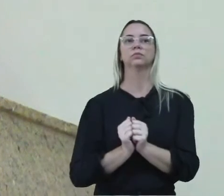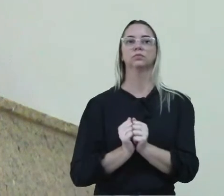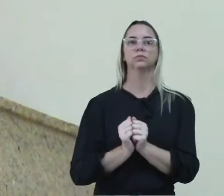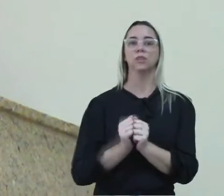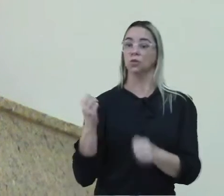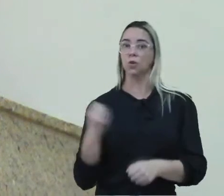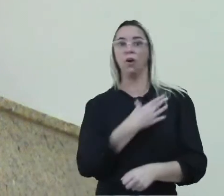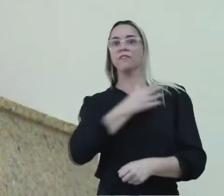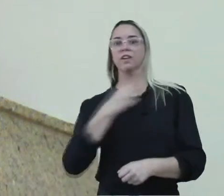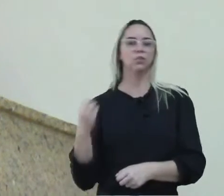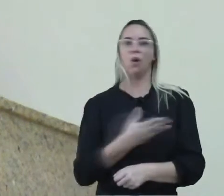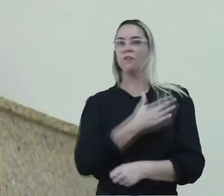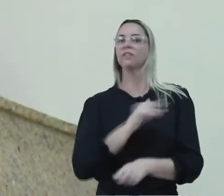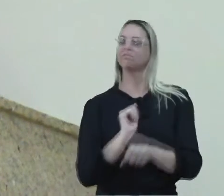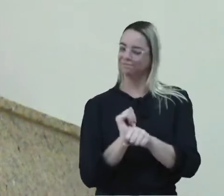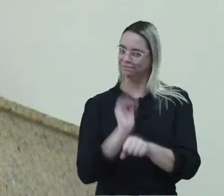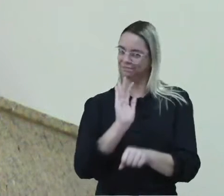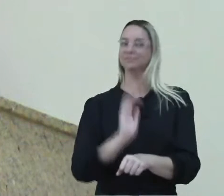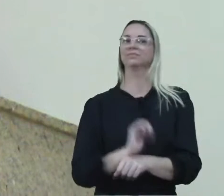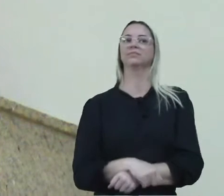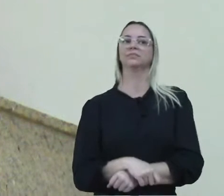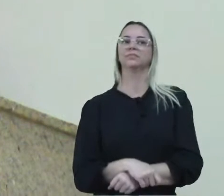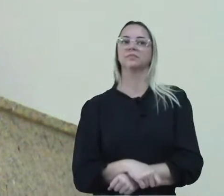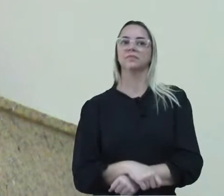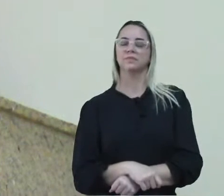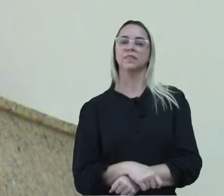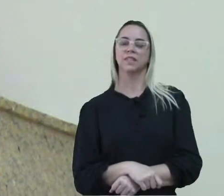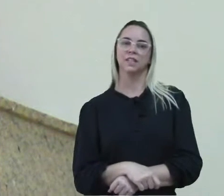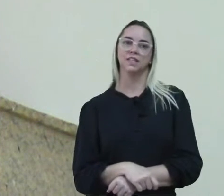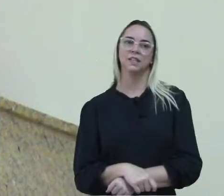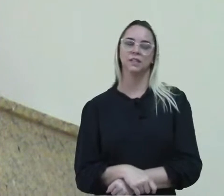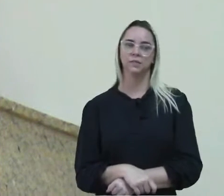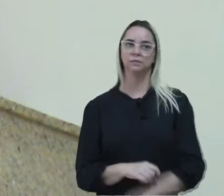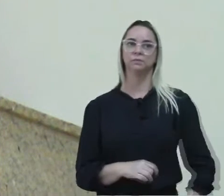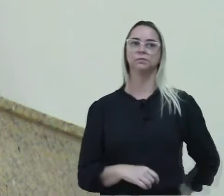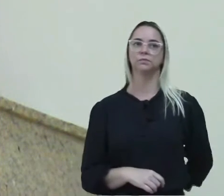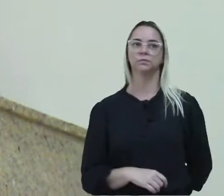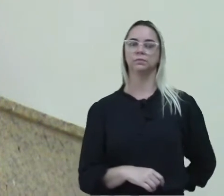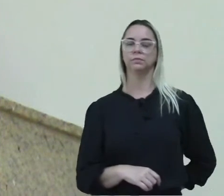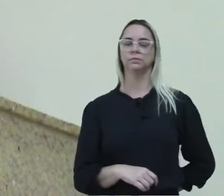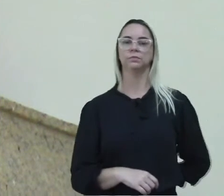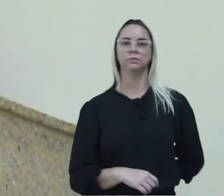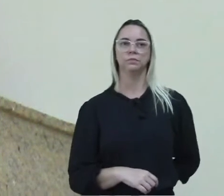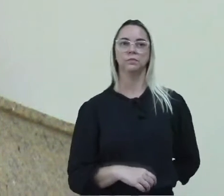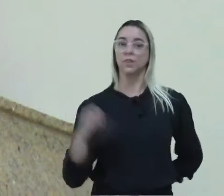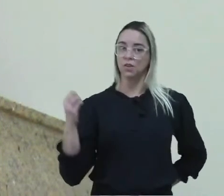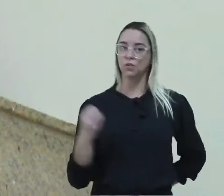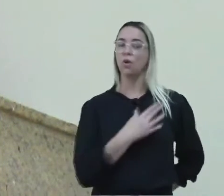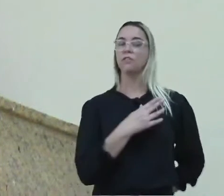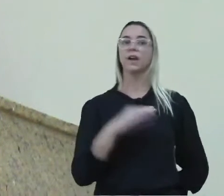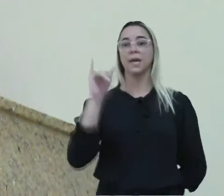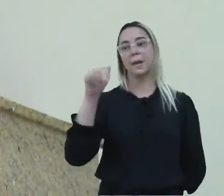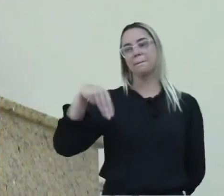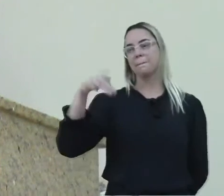como disse, né, antes de chegar os implementos, que nós teríamos uma novidade. Essa novidade era esses implementos. E em